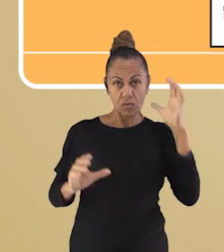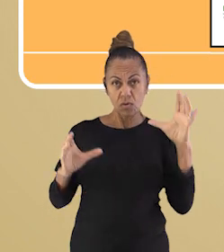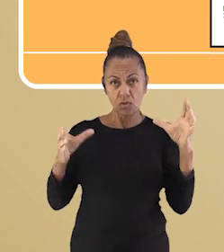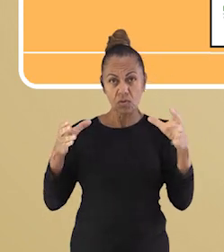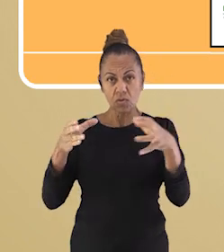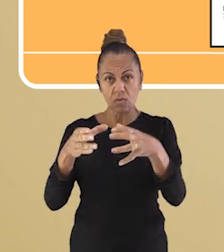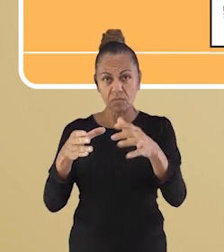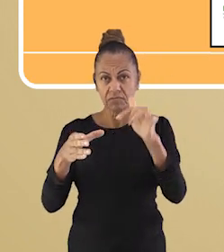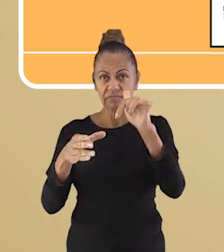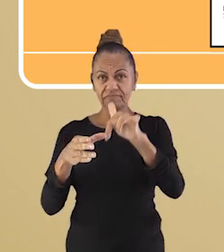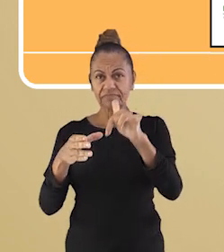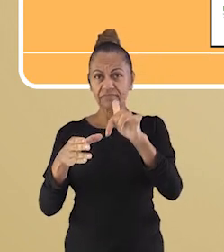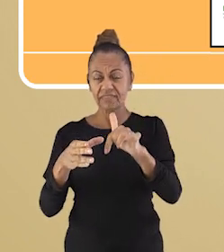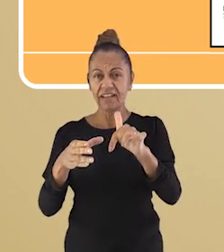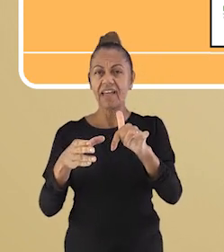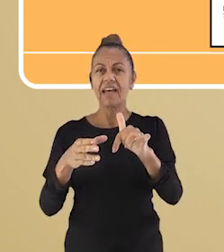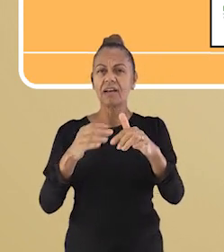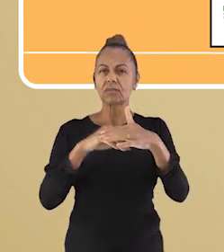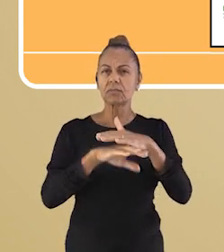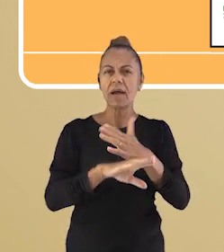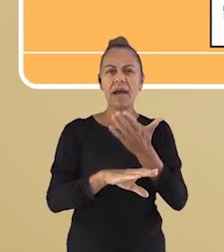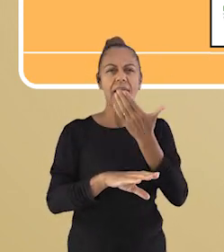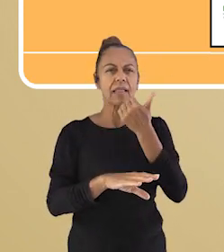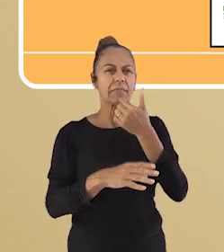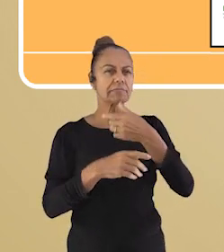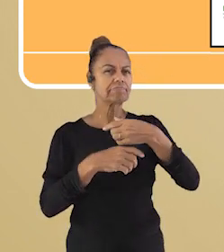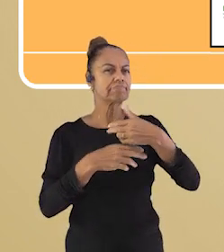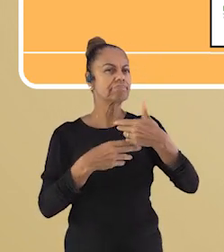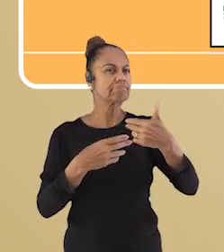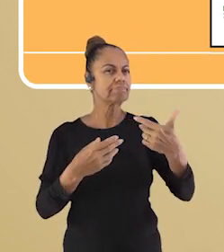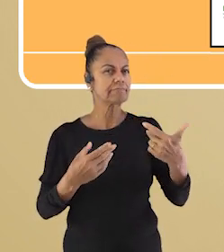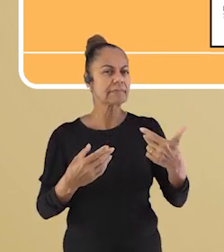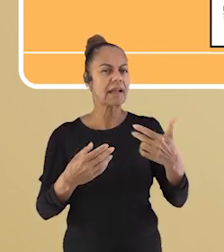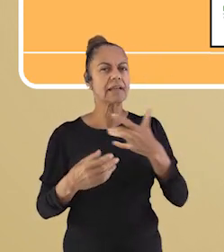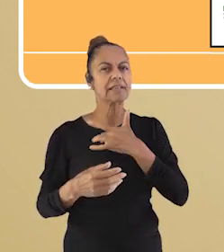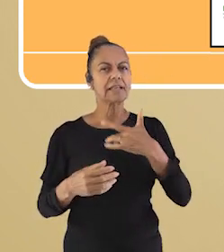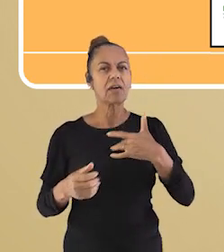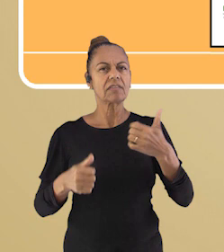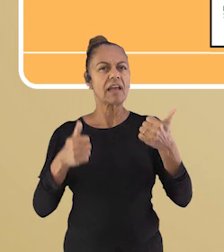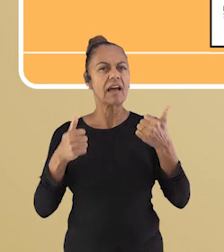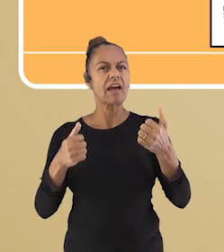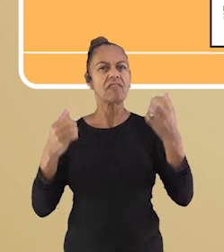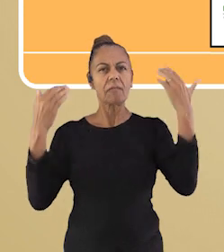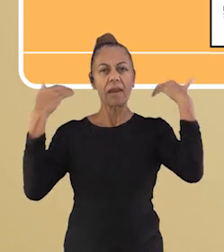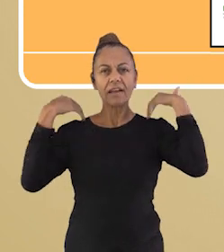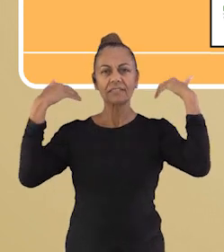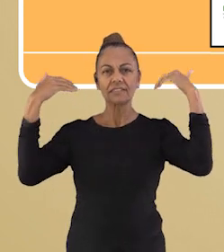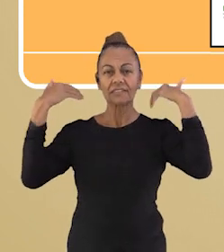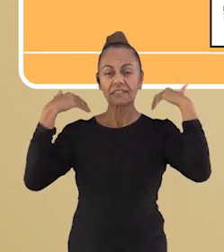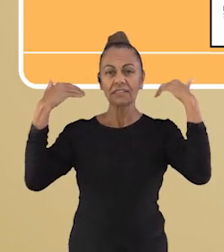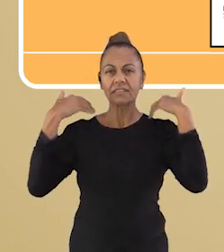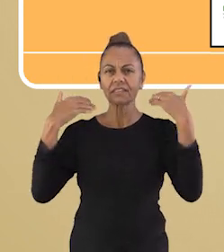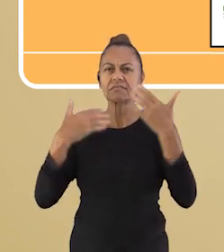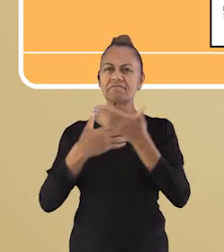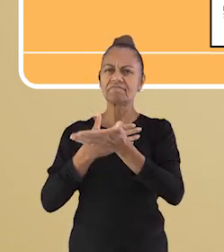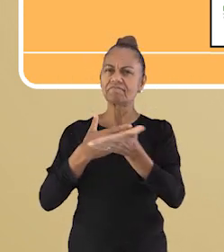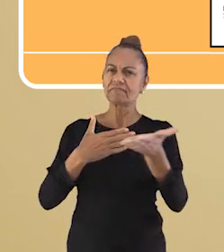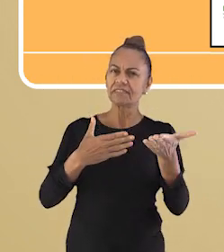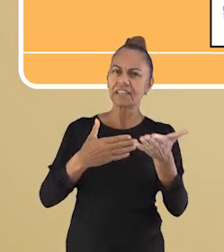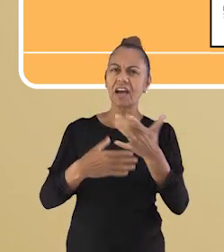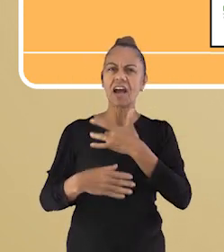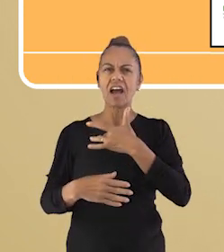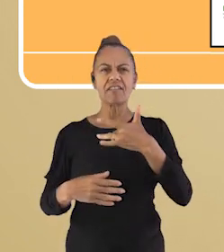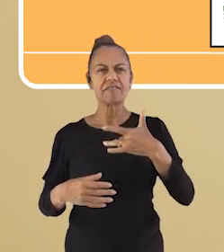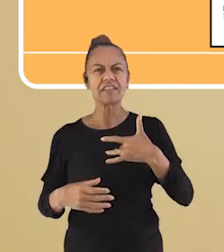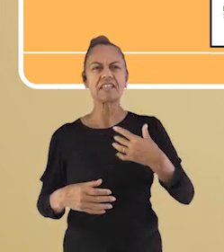de pessoas que possuem hábitos saudáveis, como cuidando da alimentação e praticando atividades físicas,